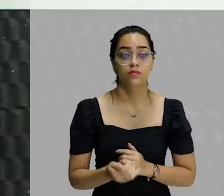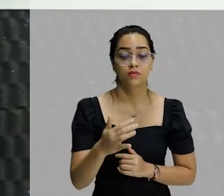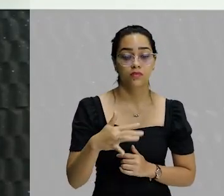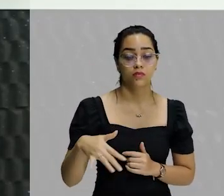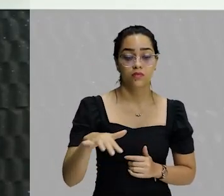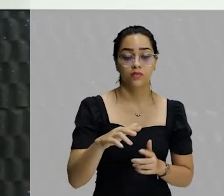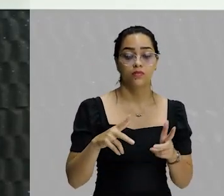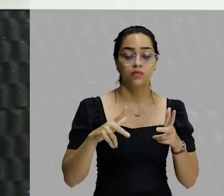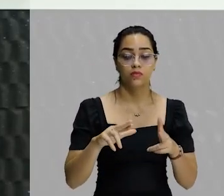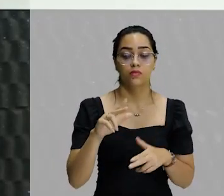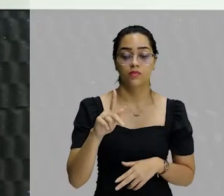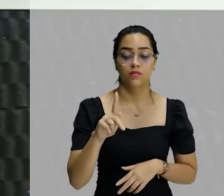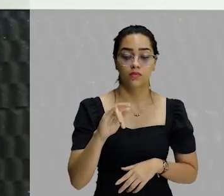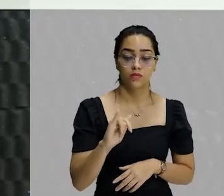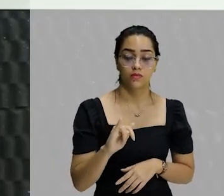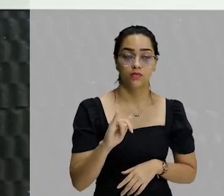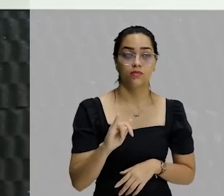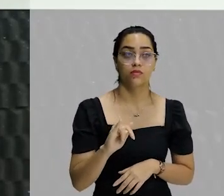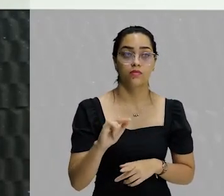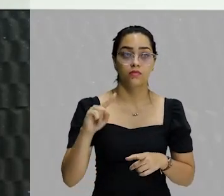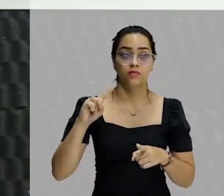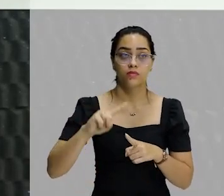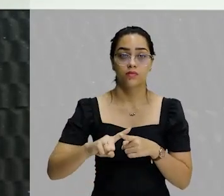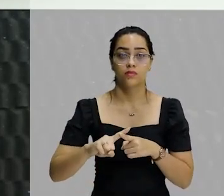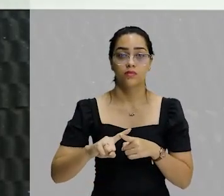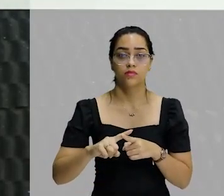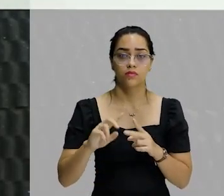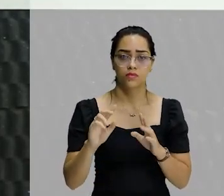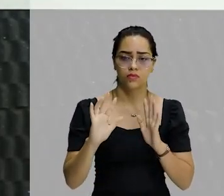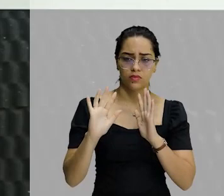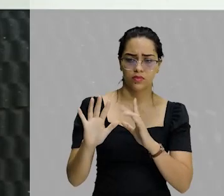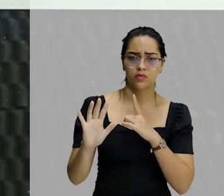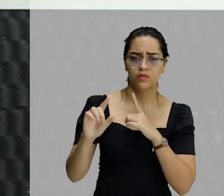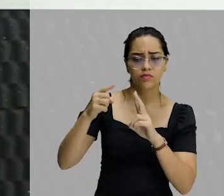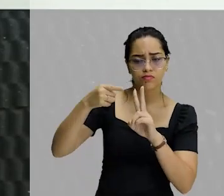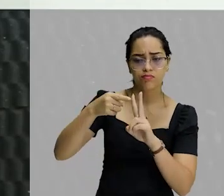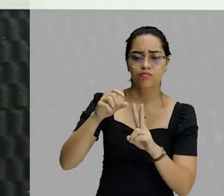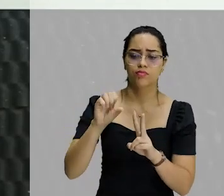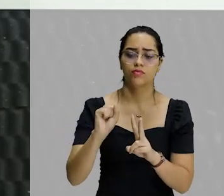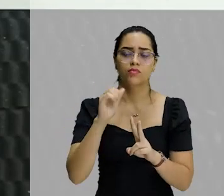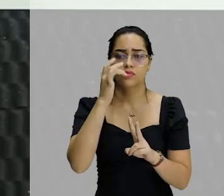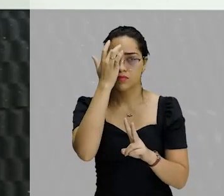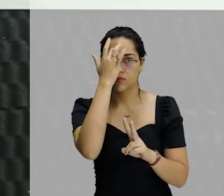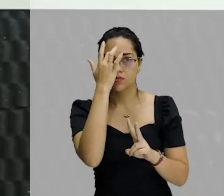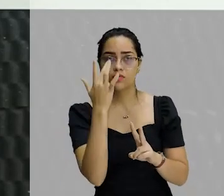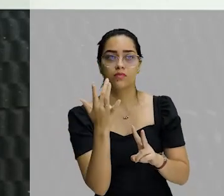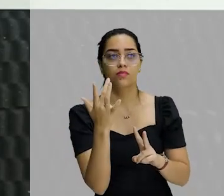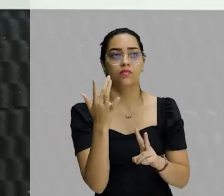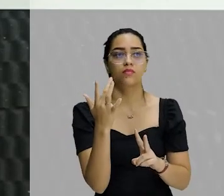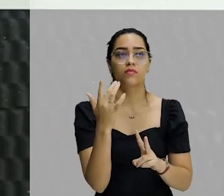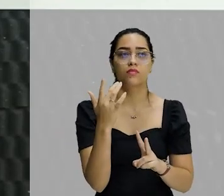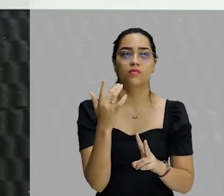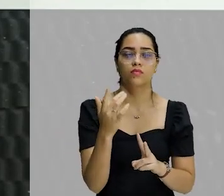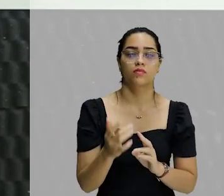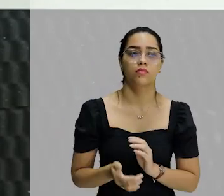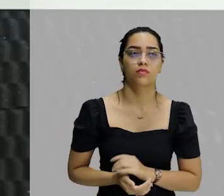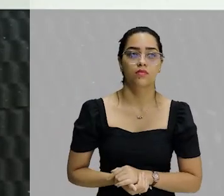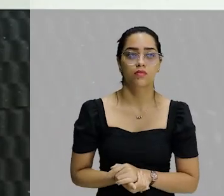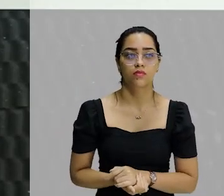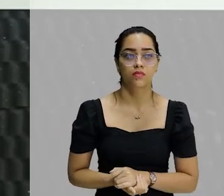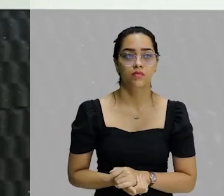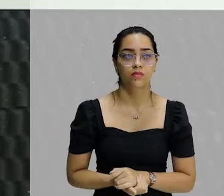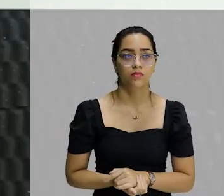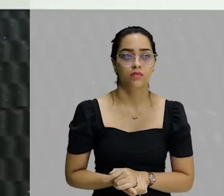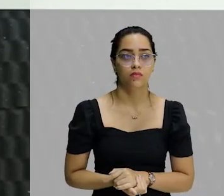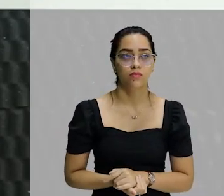ser igual a π vezes... Vou deixar até raiz de 8, porque fica mais fácil eu extrair raiz de 8 ao